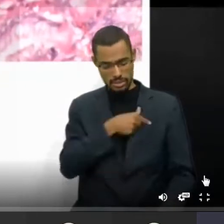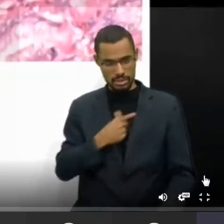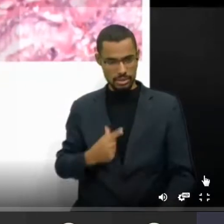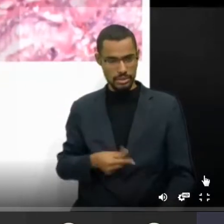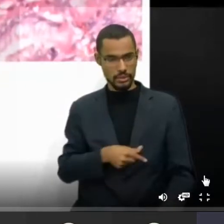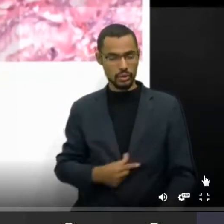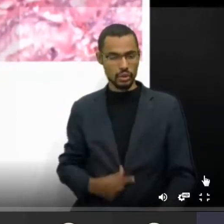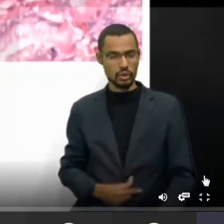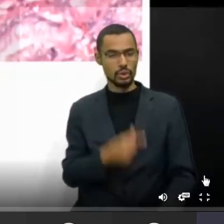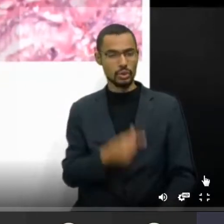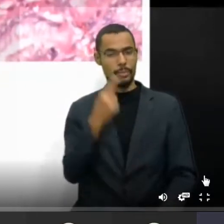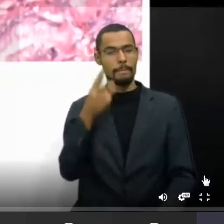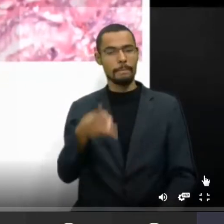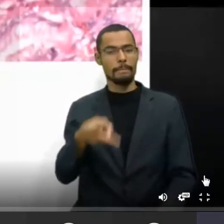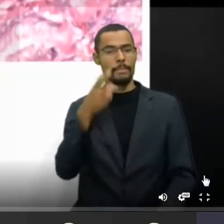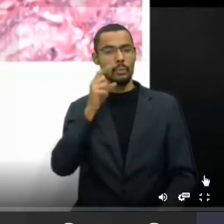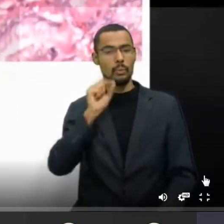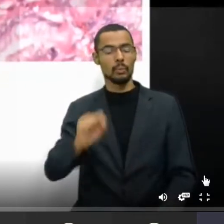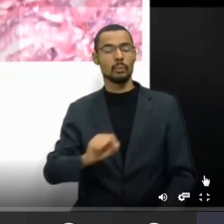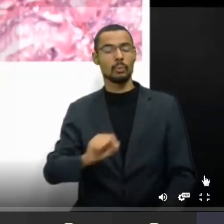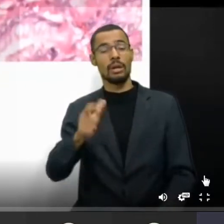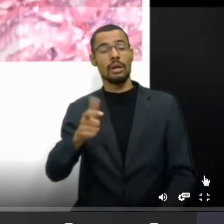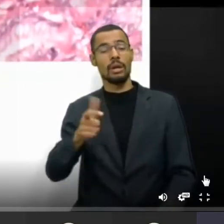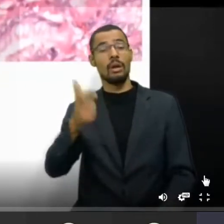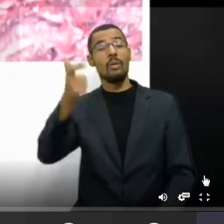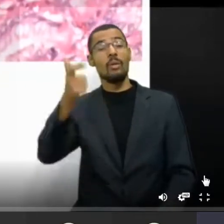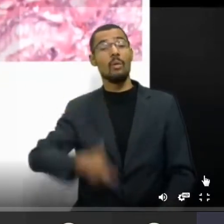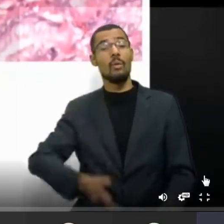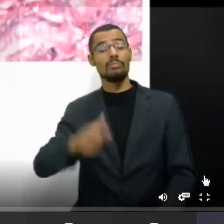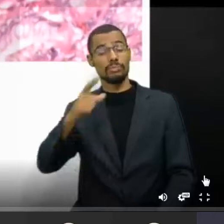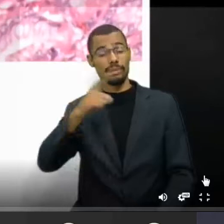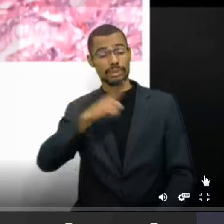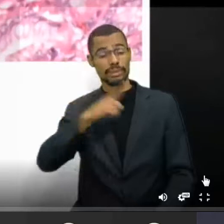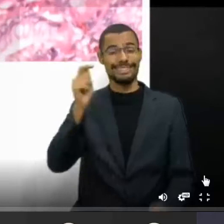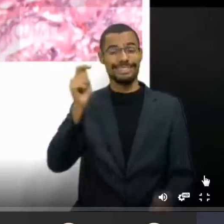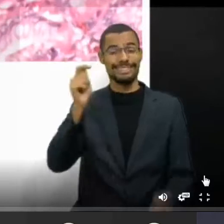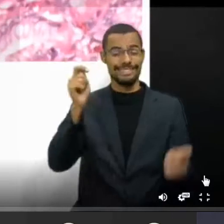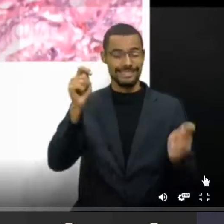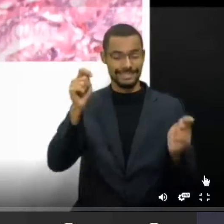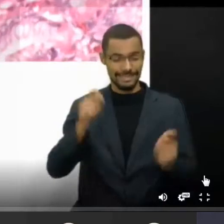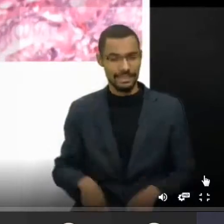nós temos que observar, então, a região onde nós temos